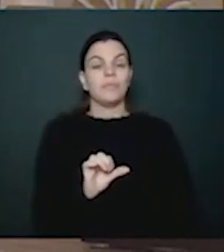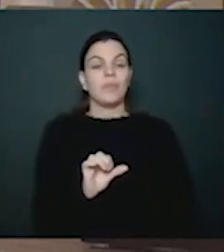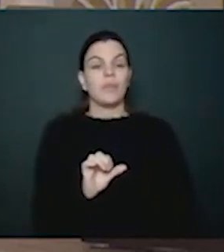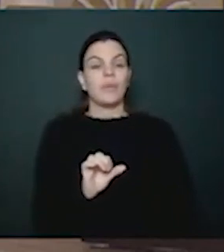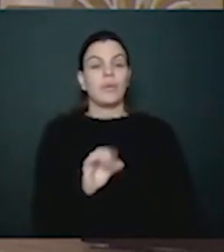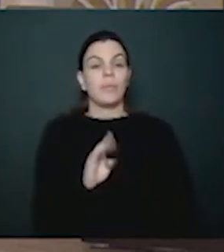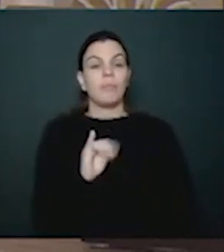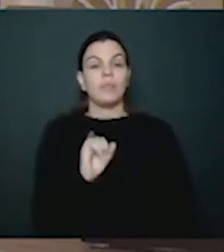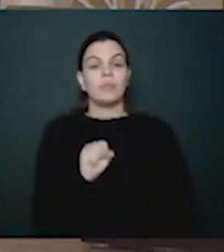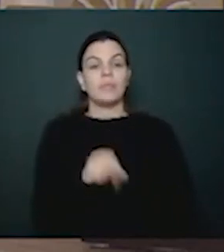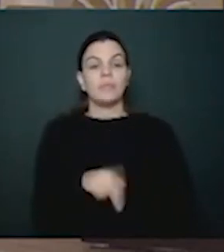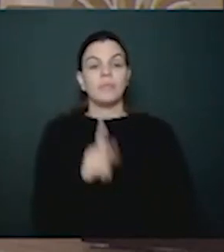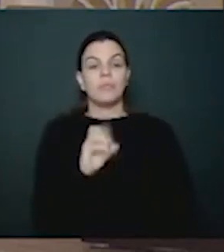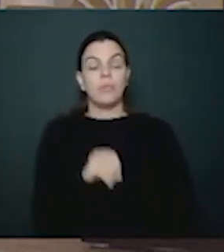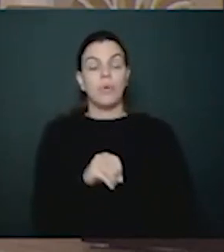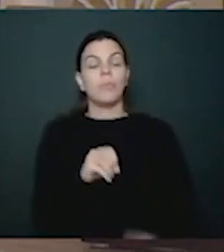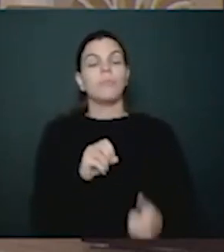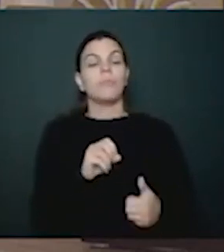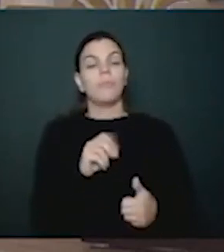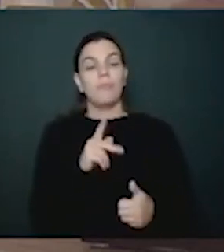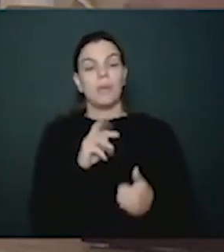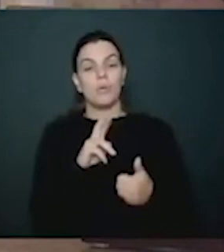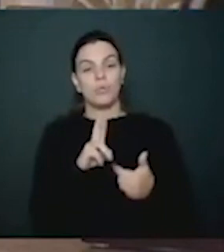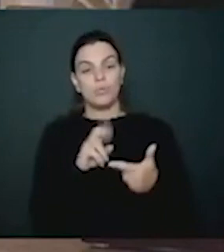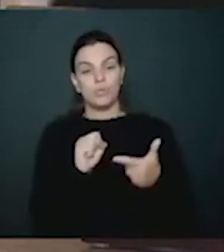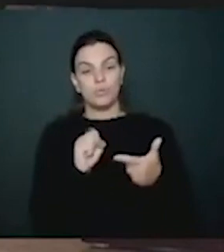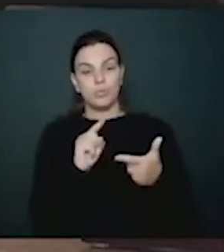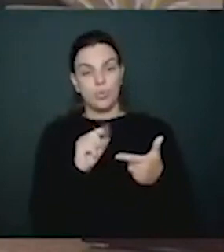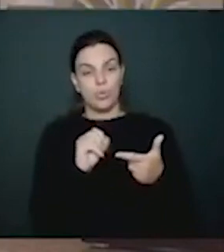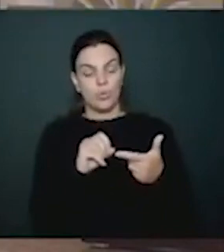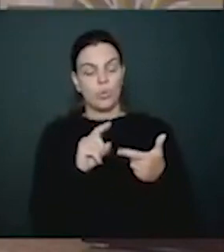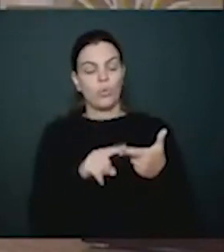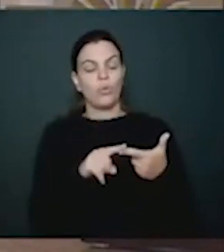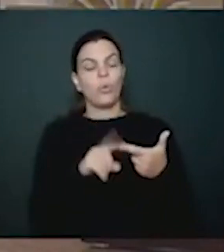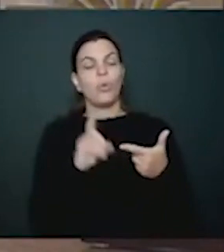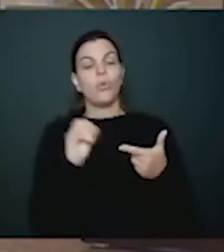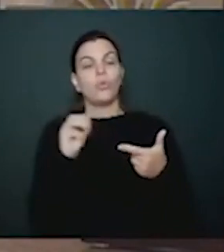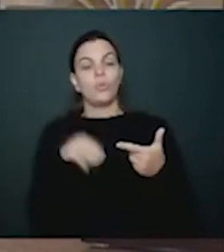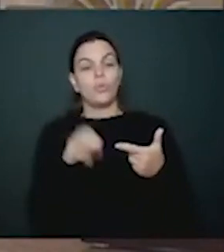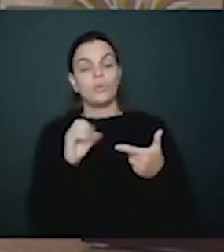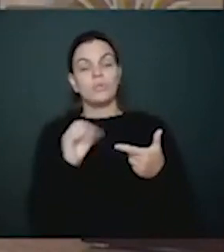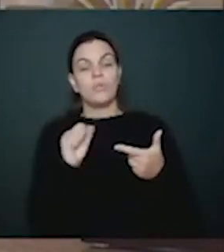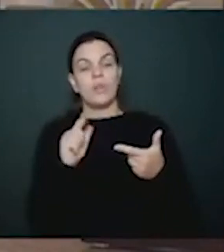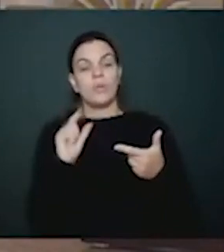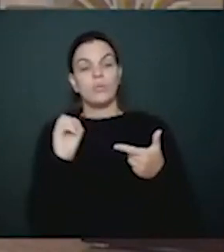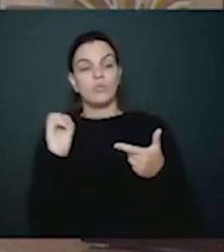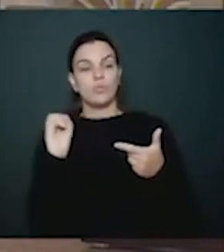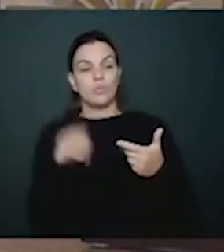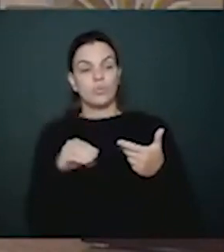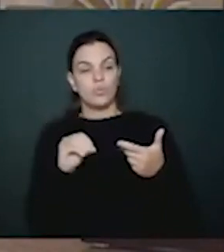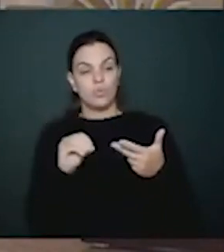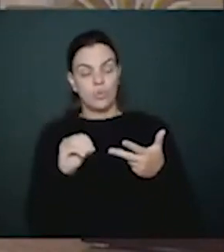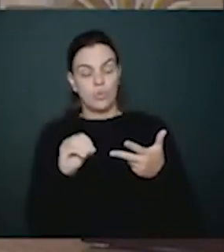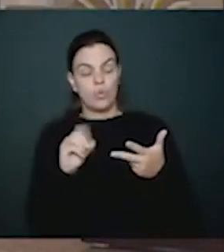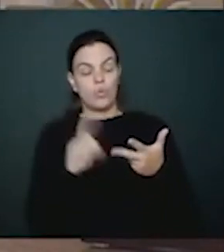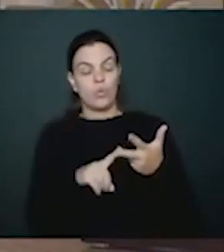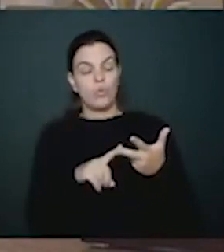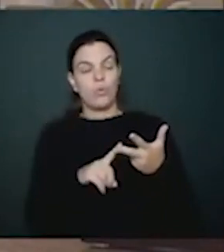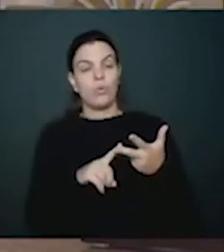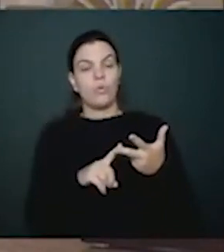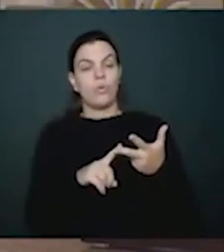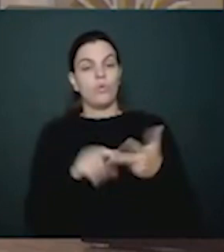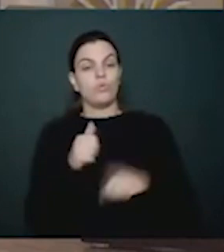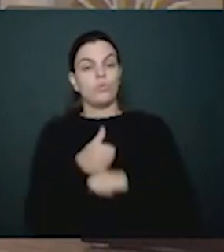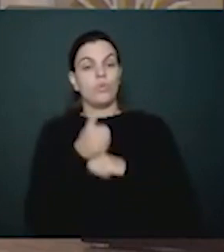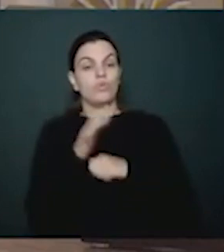José Antônio Peruso, do bispo de São José dos Pinhais, Dom Celso Antônio, e também do superior-geral Padre